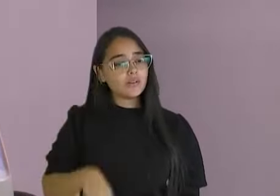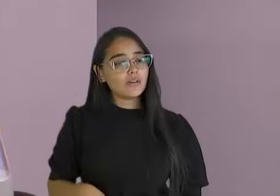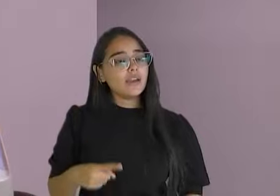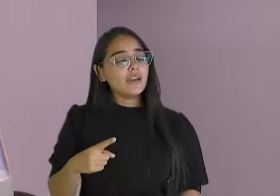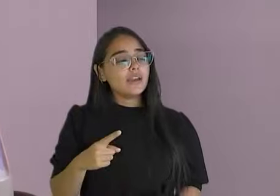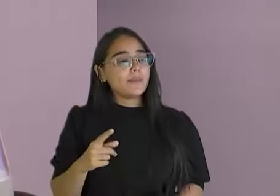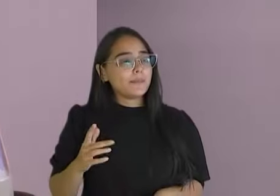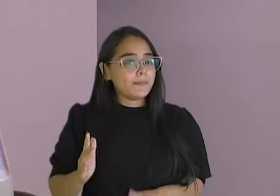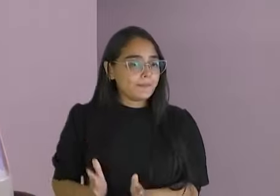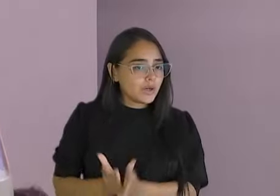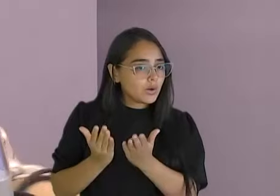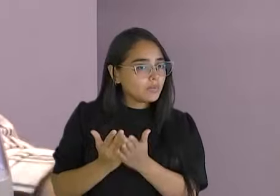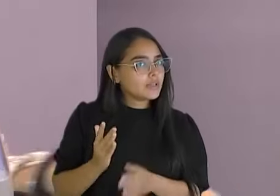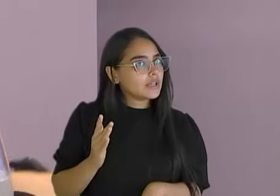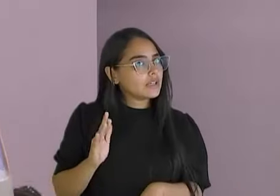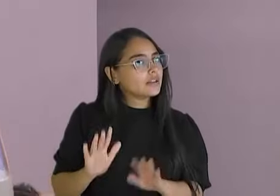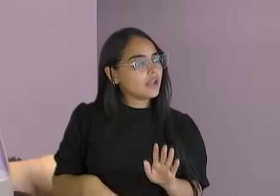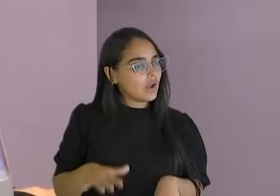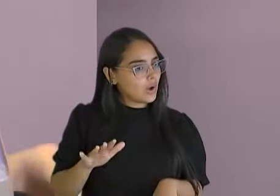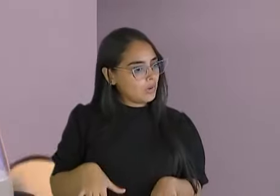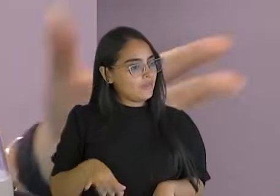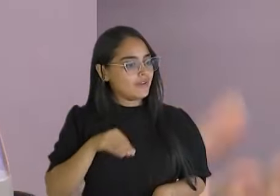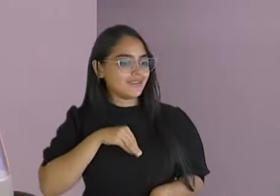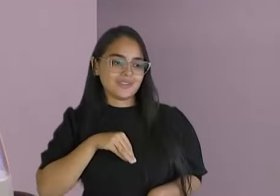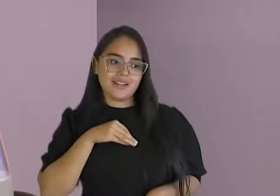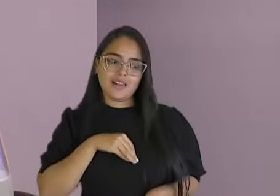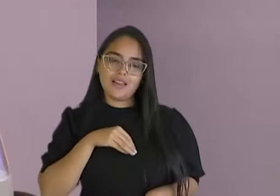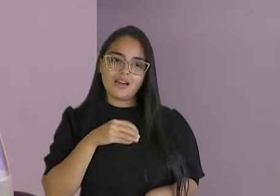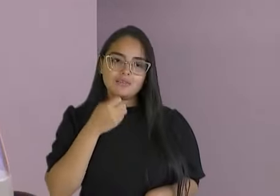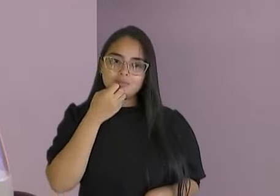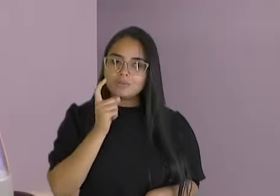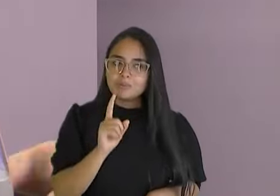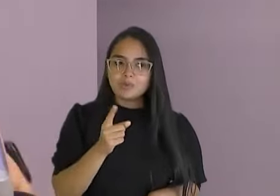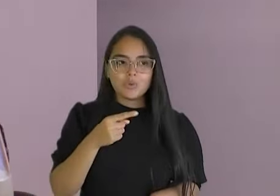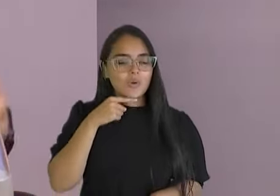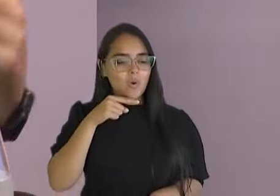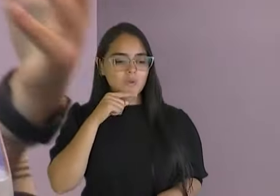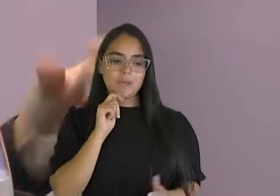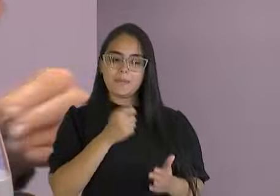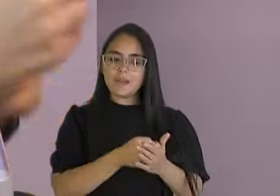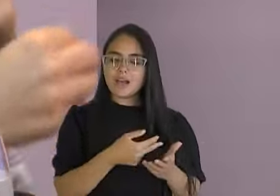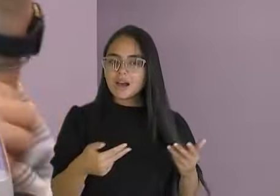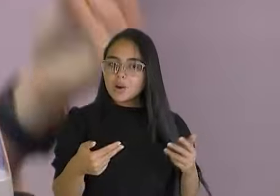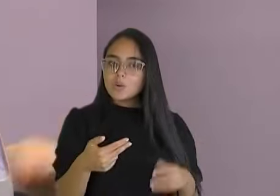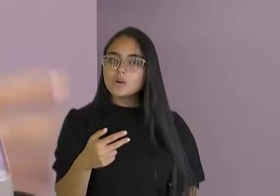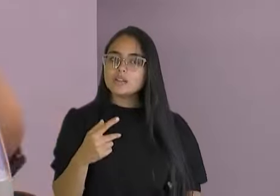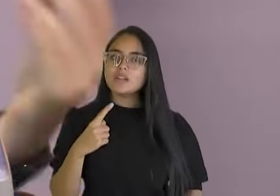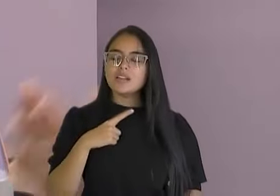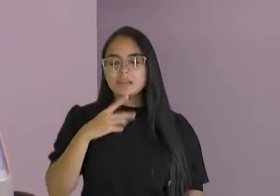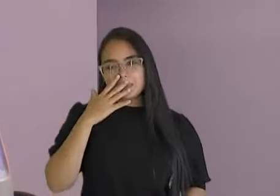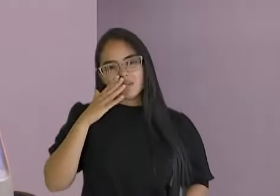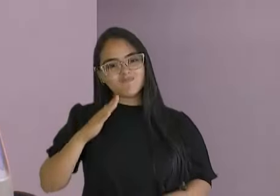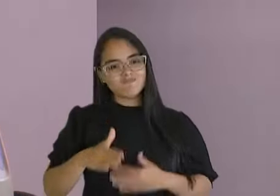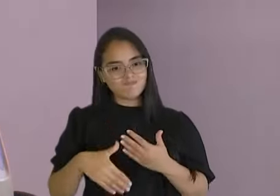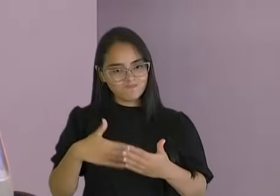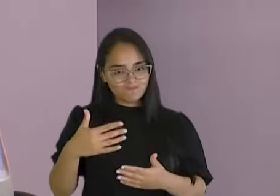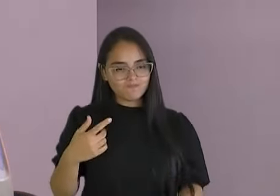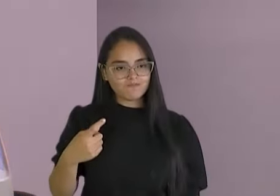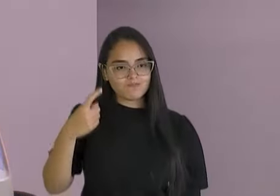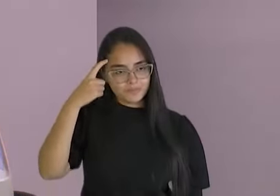renda. Então, é porque talvez essa renda aí não está sendo suficiente para a sobrevivência, né? Então, é uma coisa que vai, uma coisa vai levando a outra,